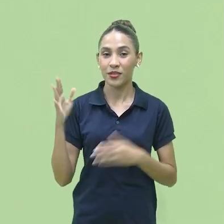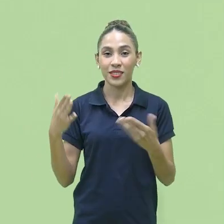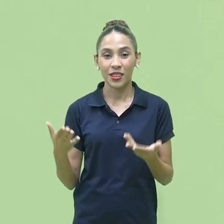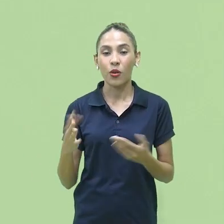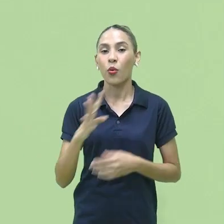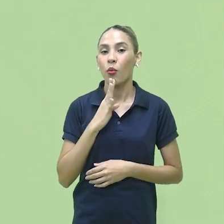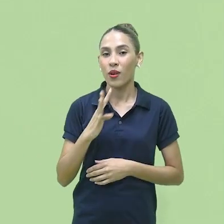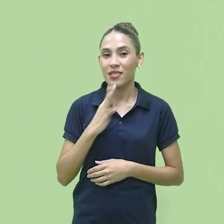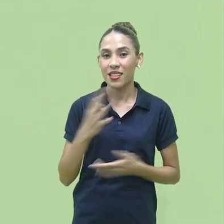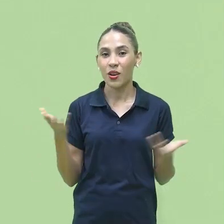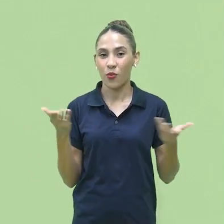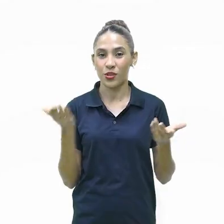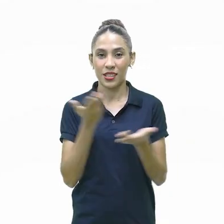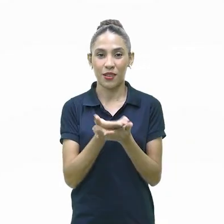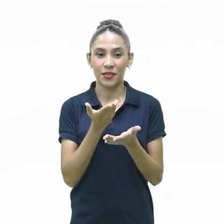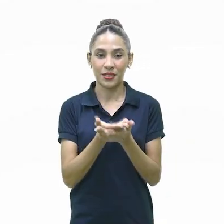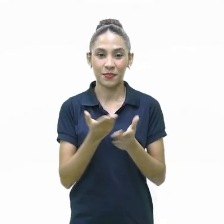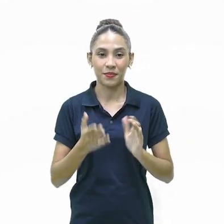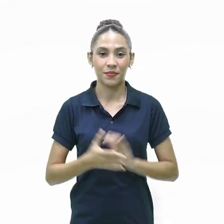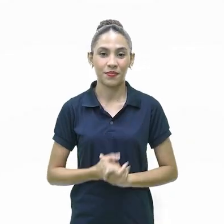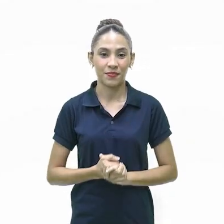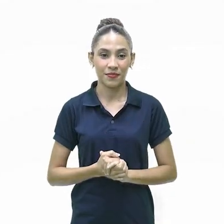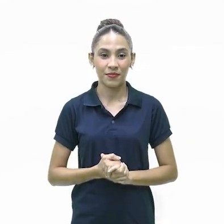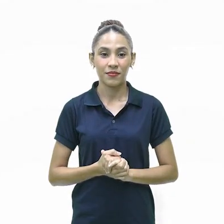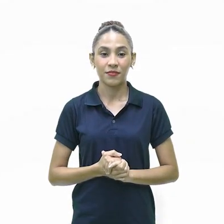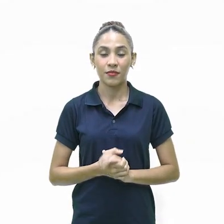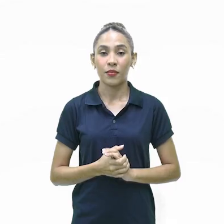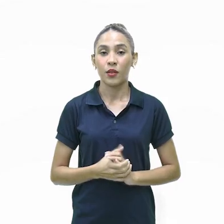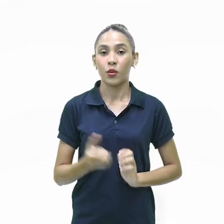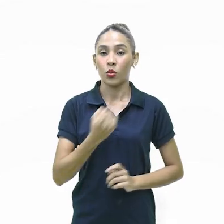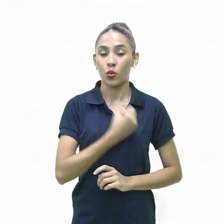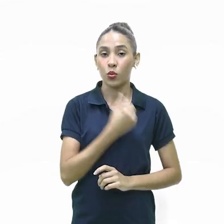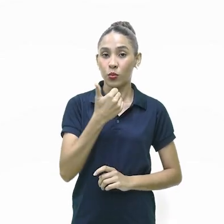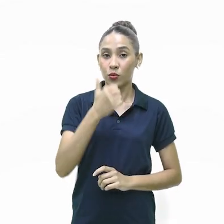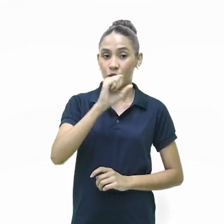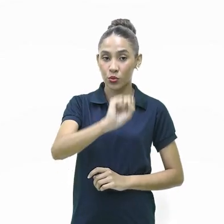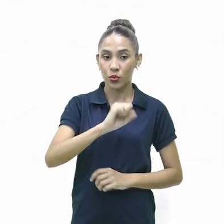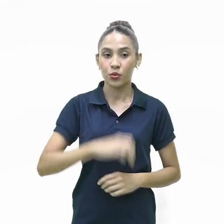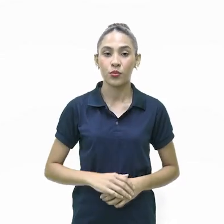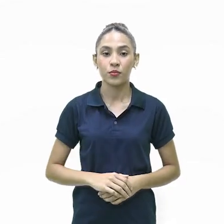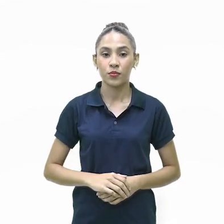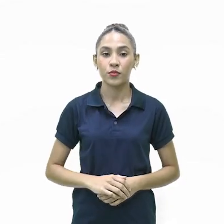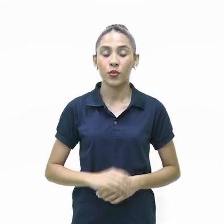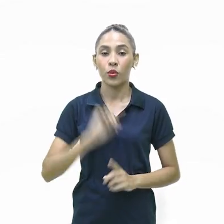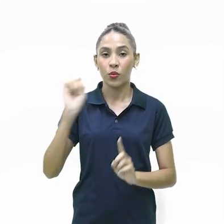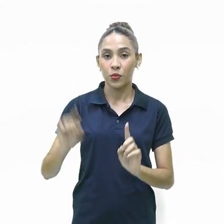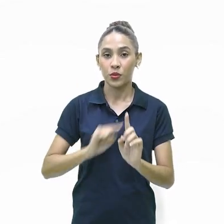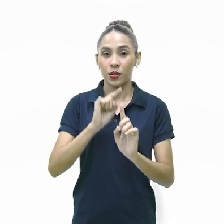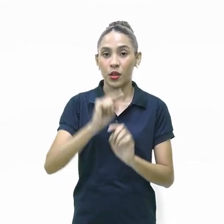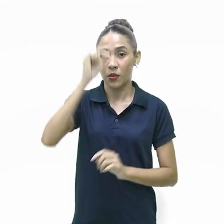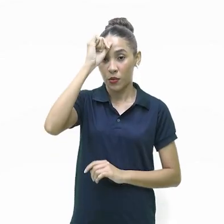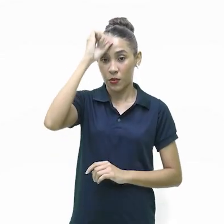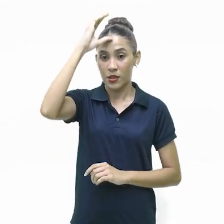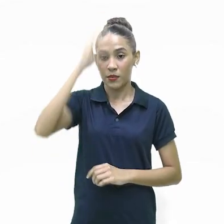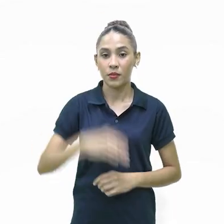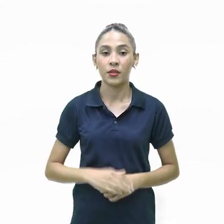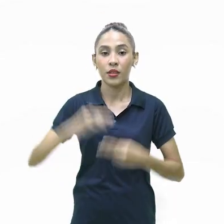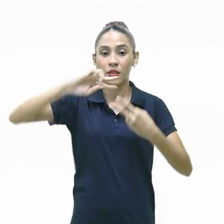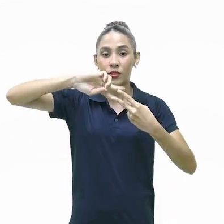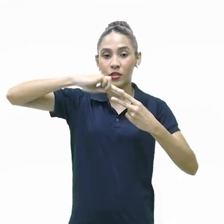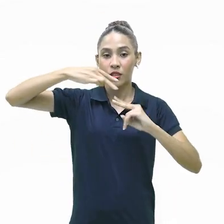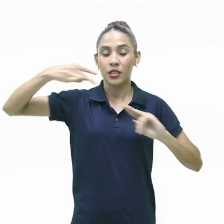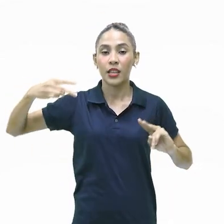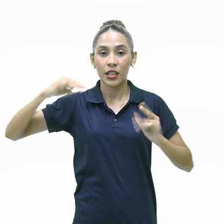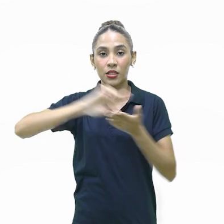vamos conhecer a nossa aula de hoje. A aula de número 18, Objetos de Conhecimento,